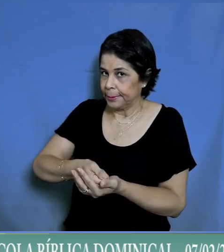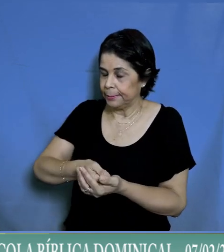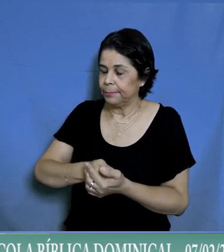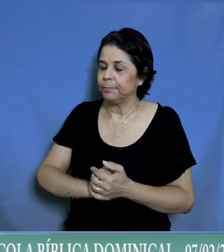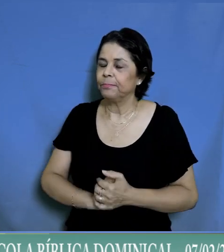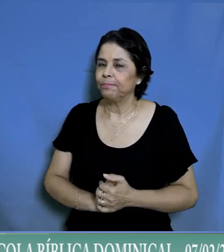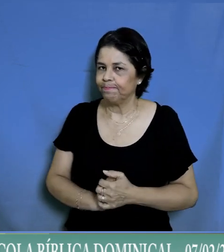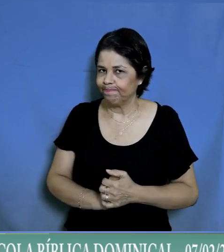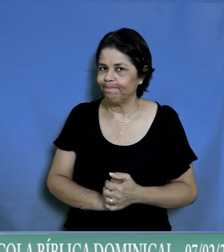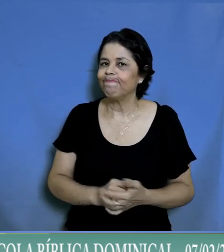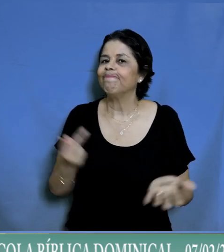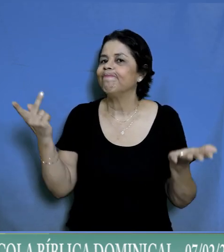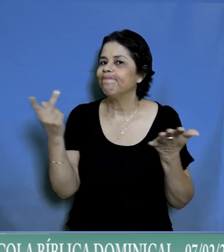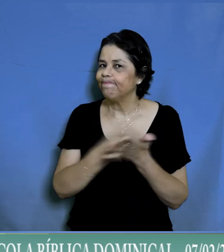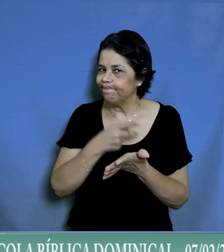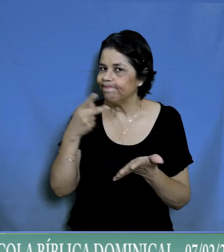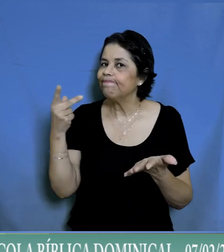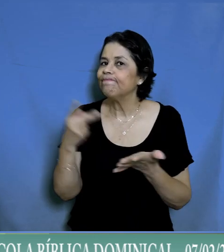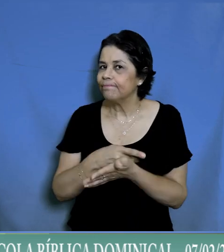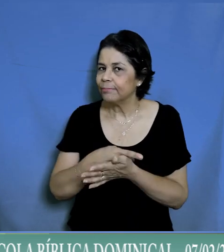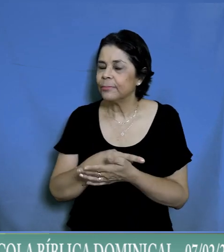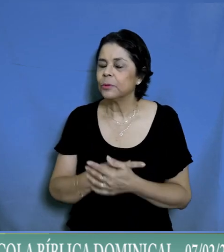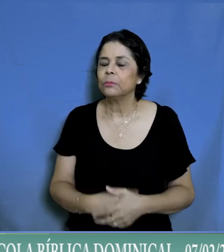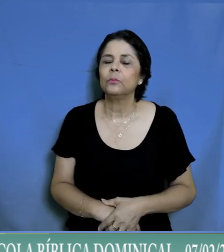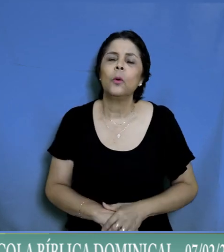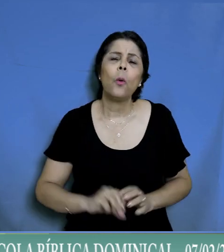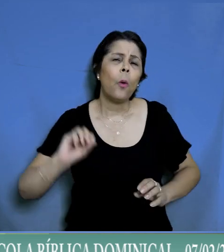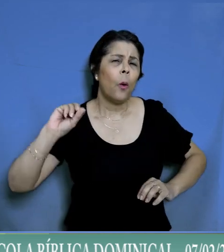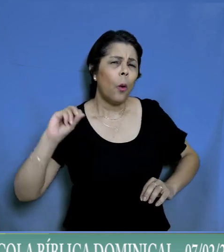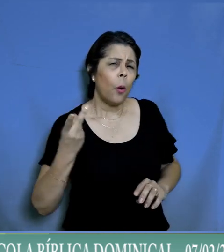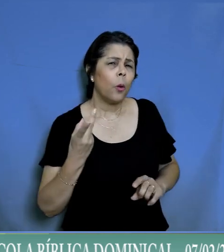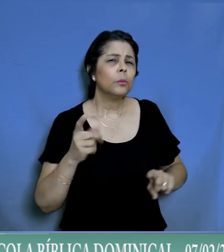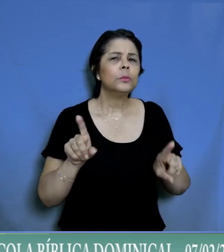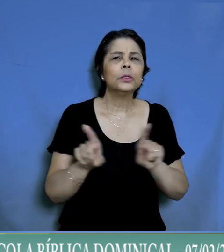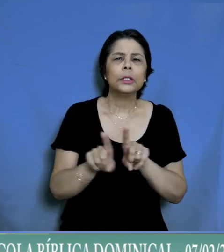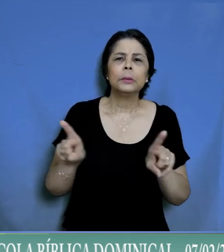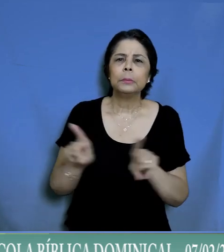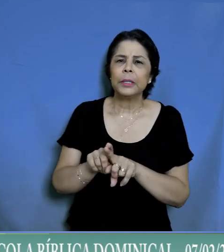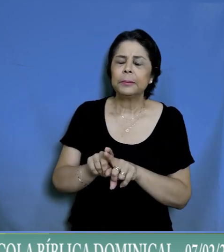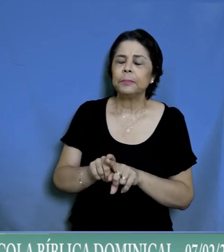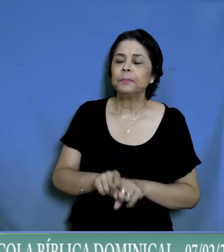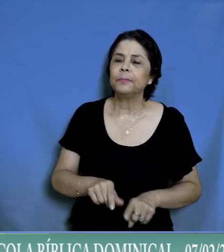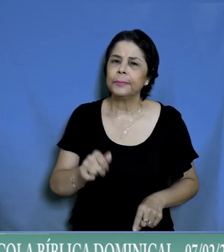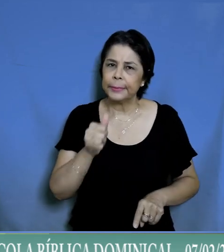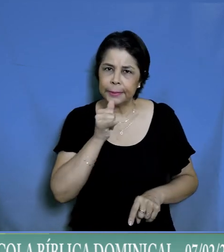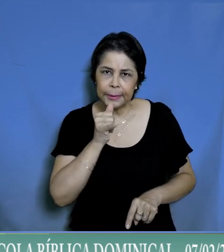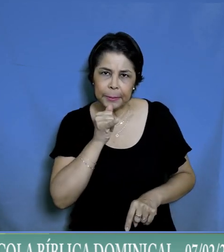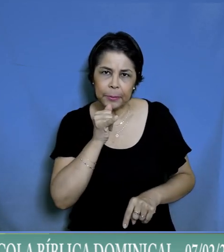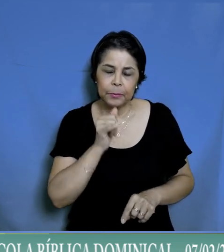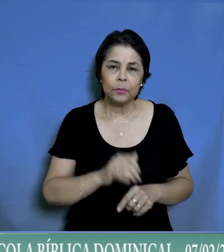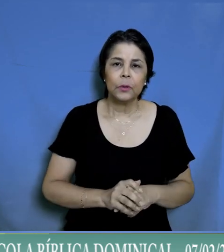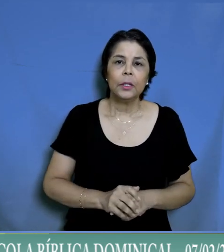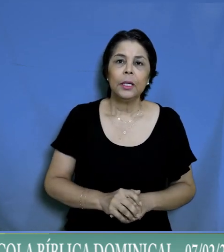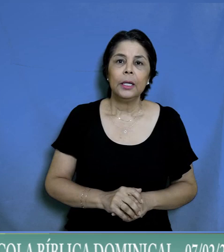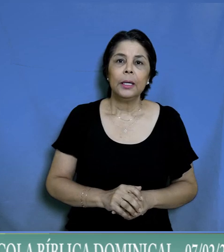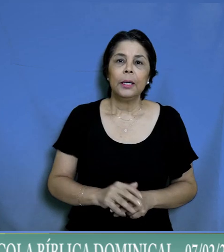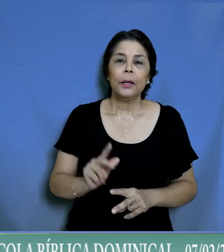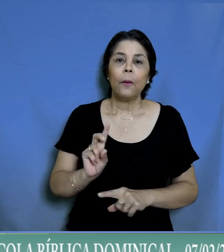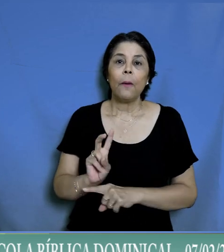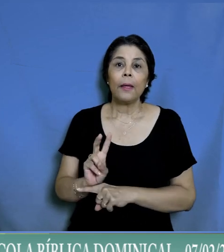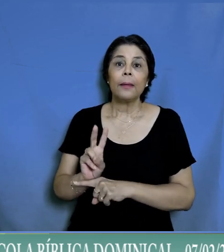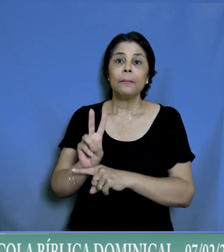entregar? Um livro que foi emprestado, um vestido que foi emprestado, que tomou emprestado, coisas assim, e a gente acaba